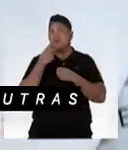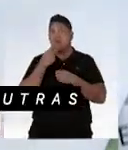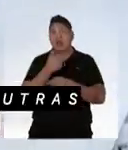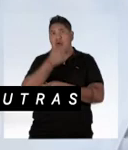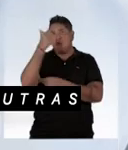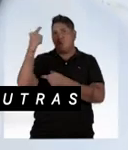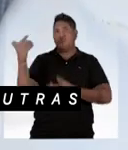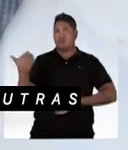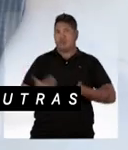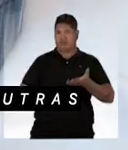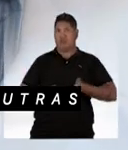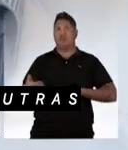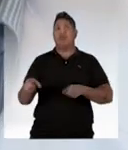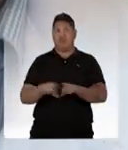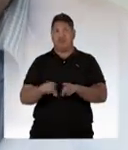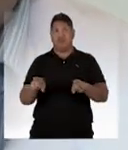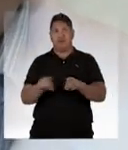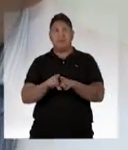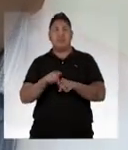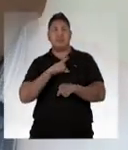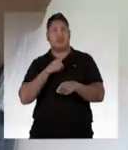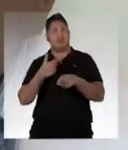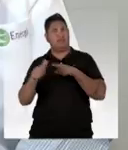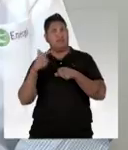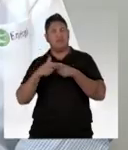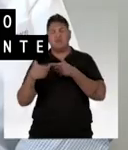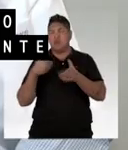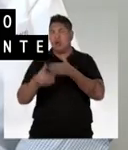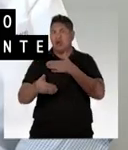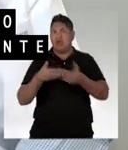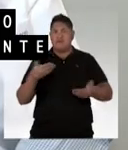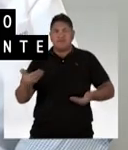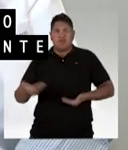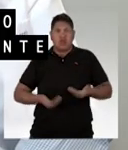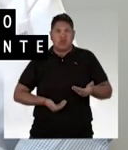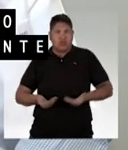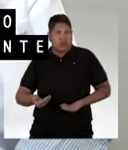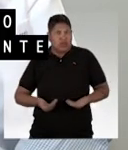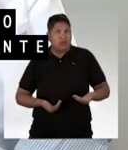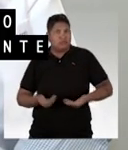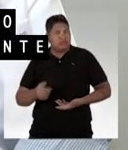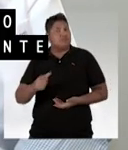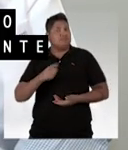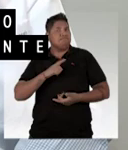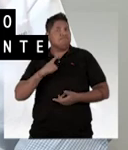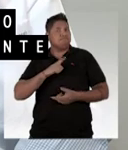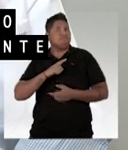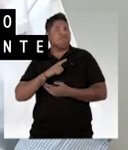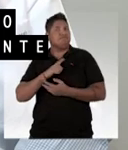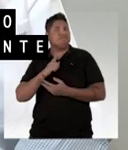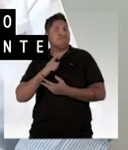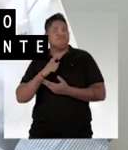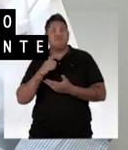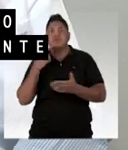que outras profissões também correm riscos. Qualquer funcionário que tenha,